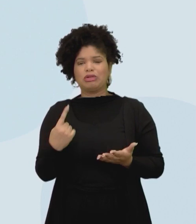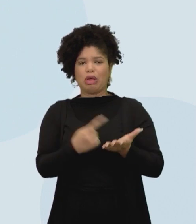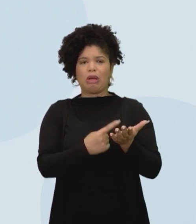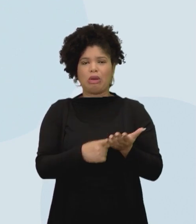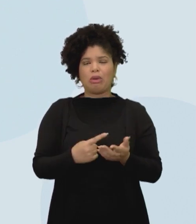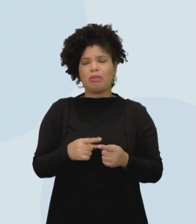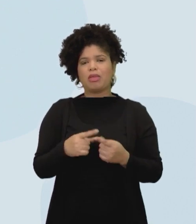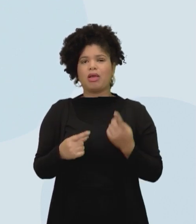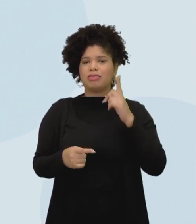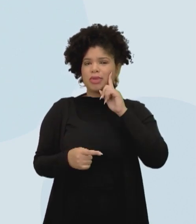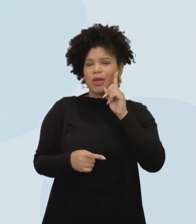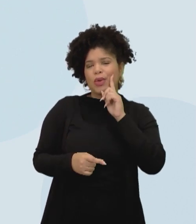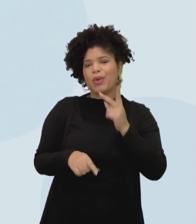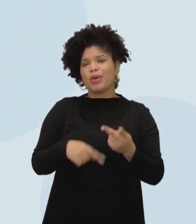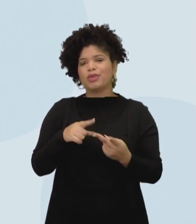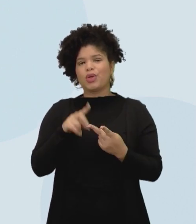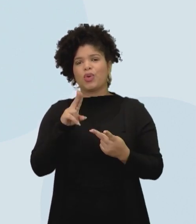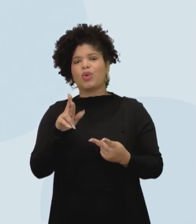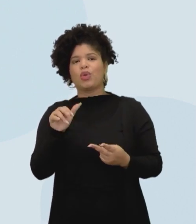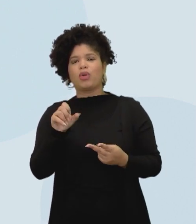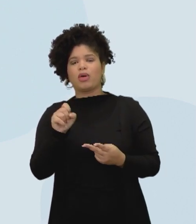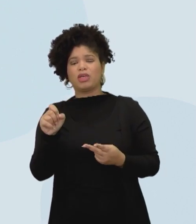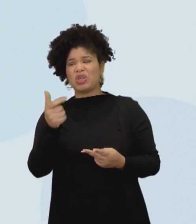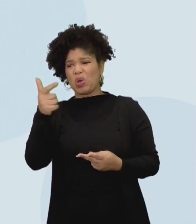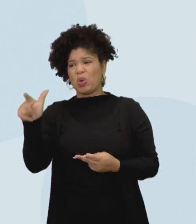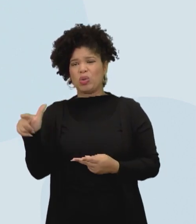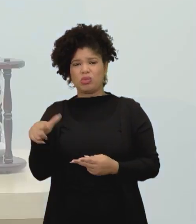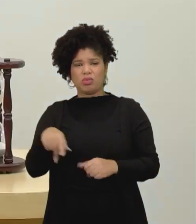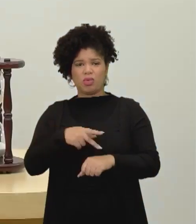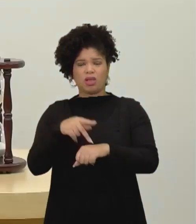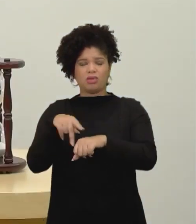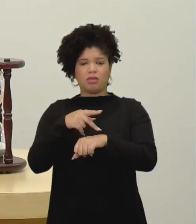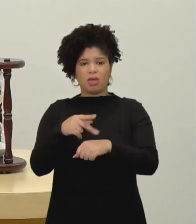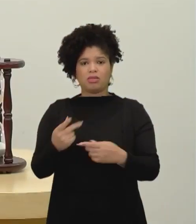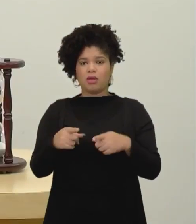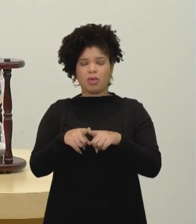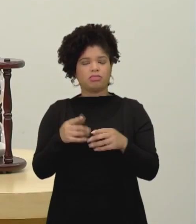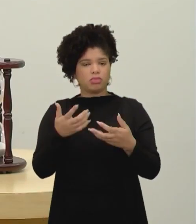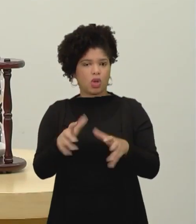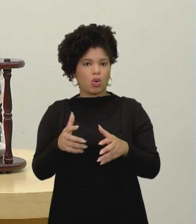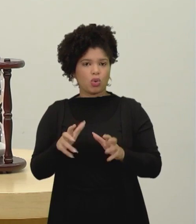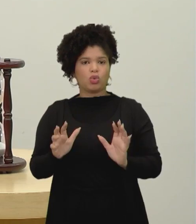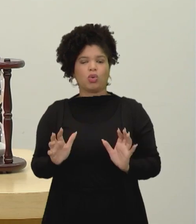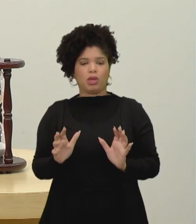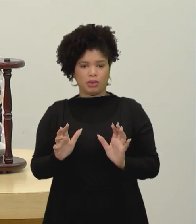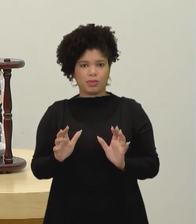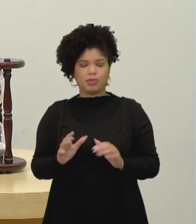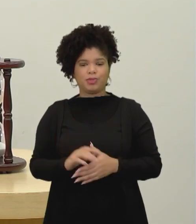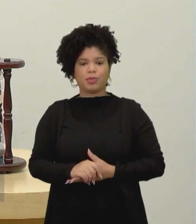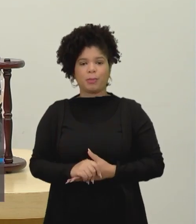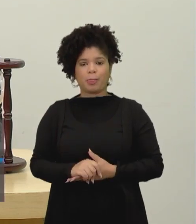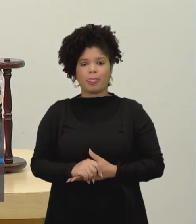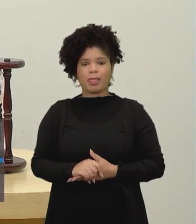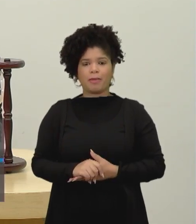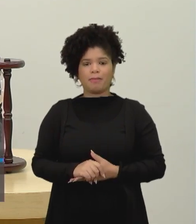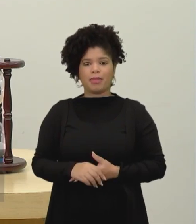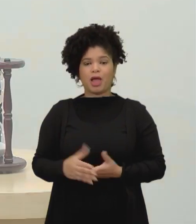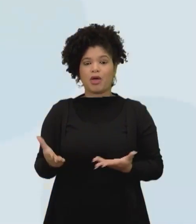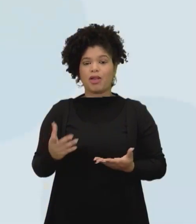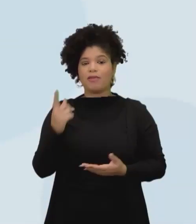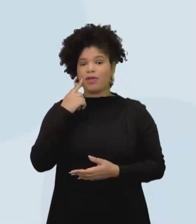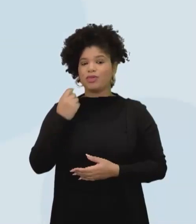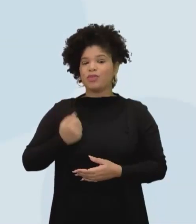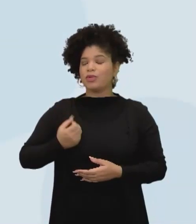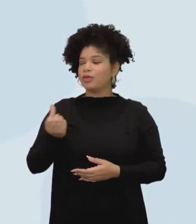os Estados Unidos, nem a União Soviética, nem uma outra potência que possa despontar aí neste cenário. Vamos ao item